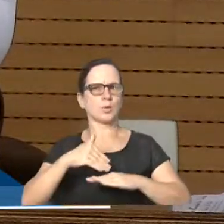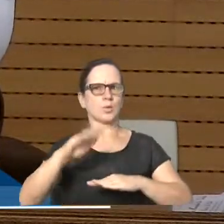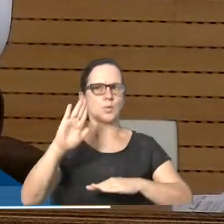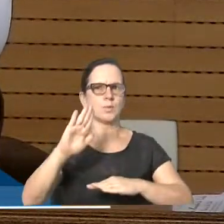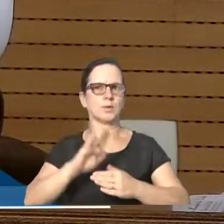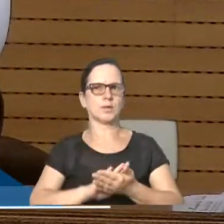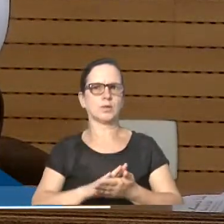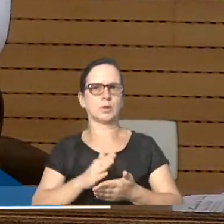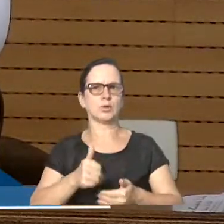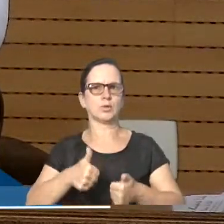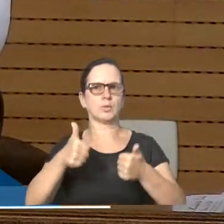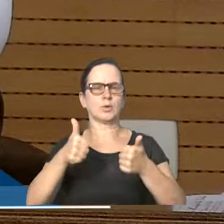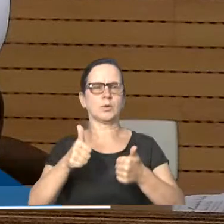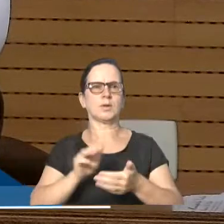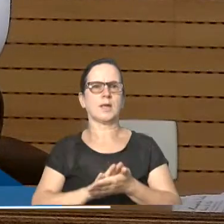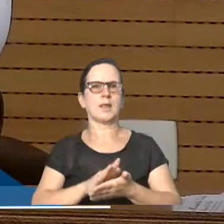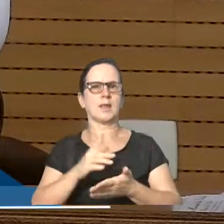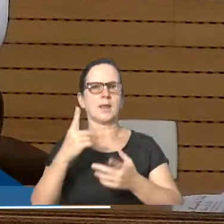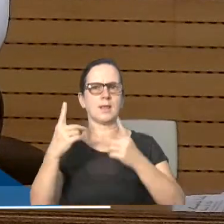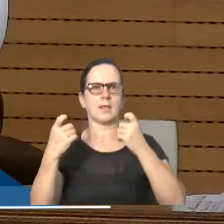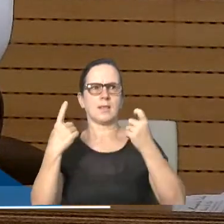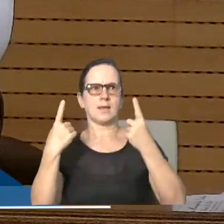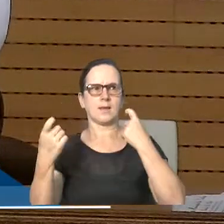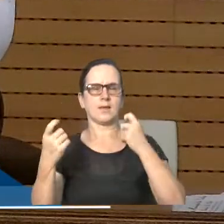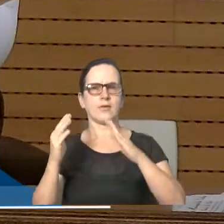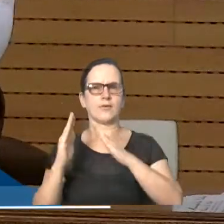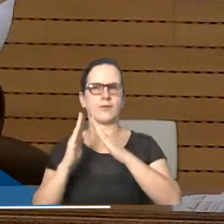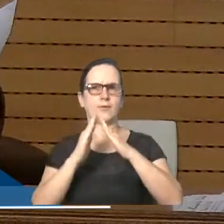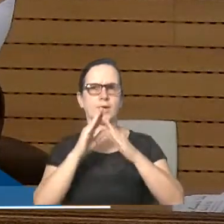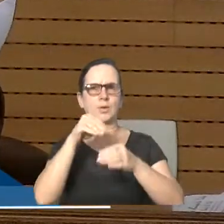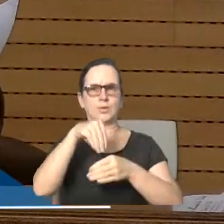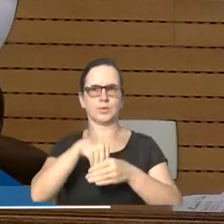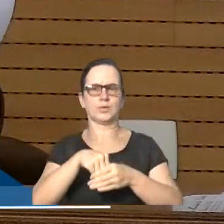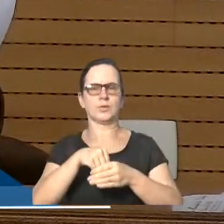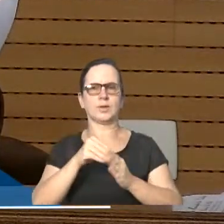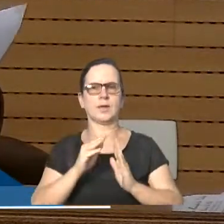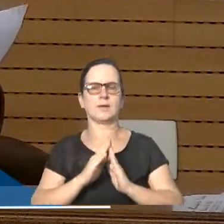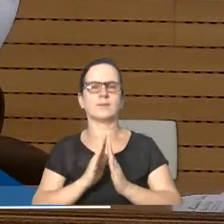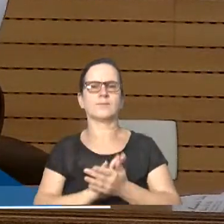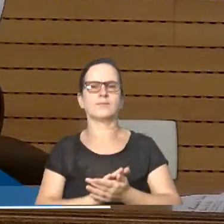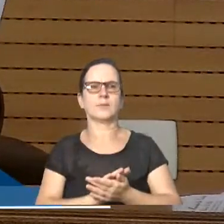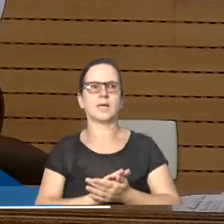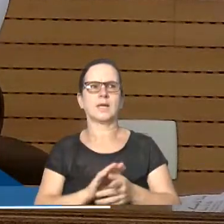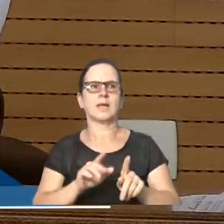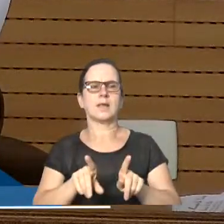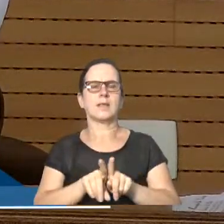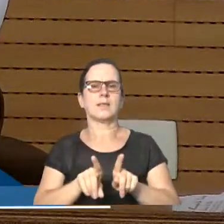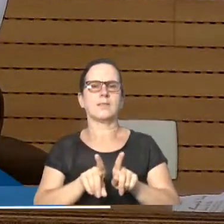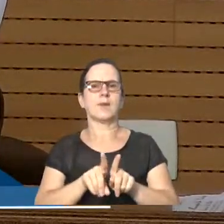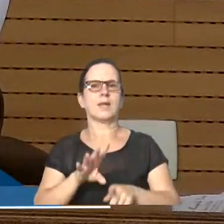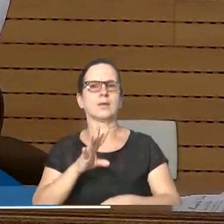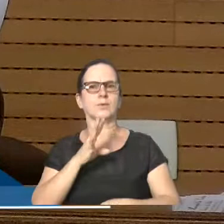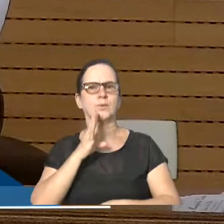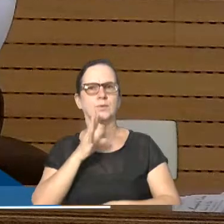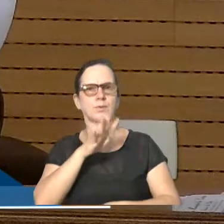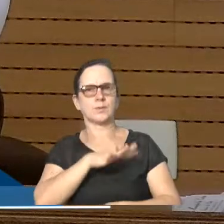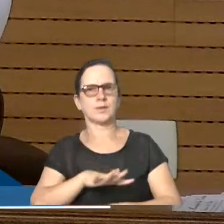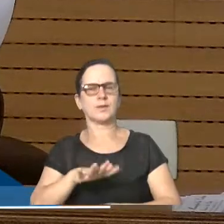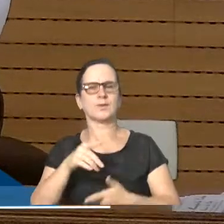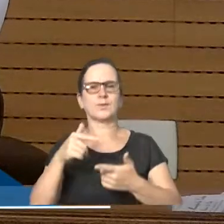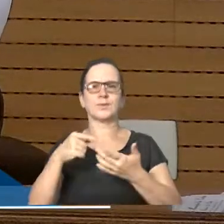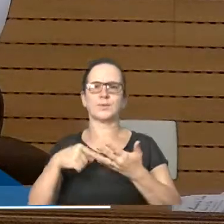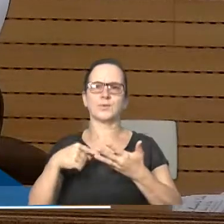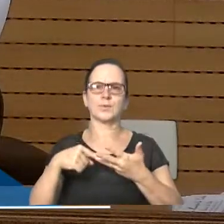de priorização às mulheres vítimas de violência doméstica. Por outro giro, deve ainda ser considerada outras